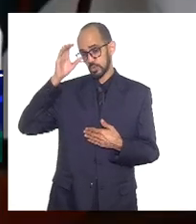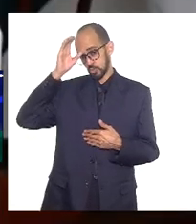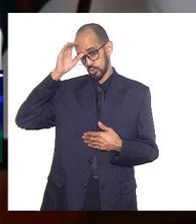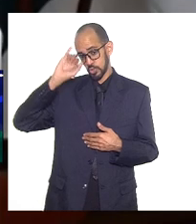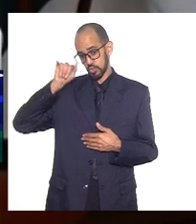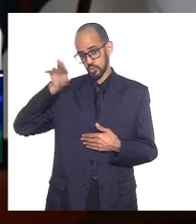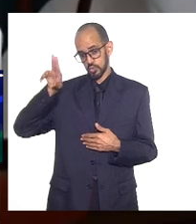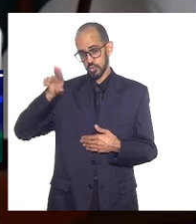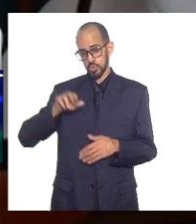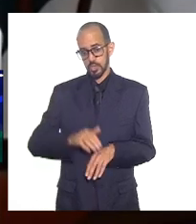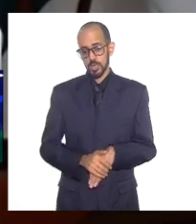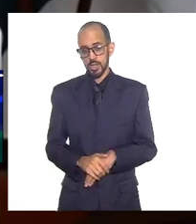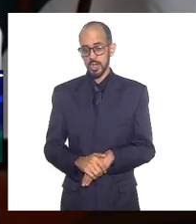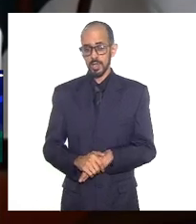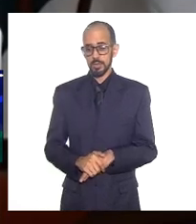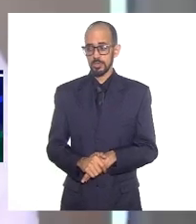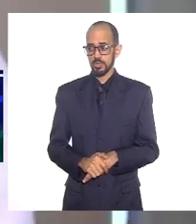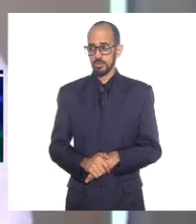presidindo a